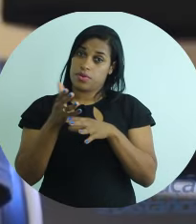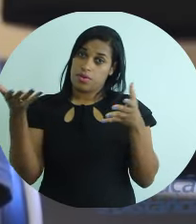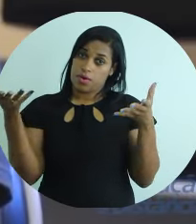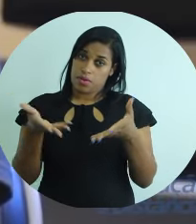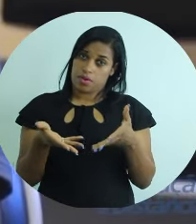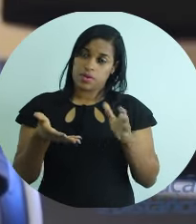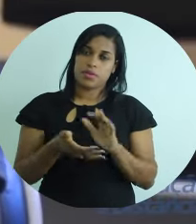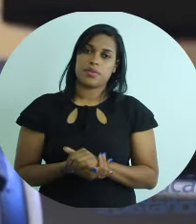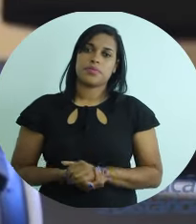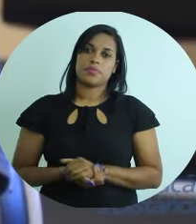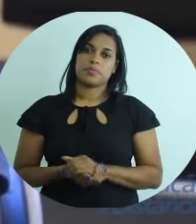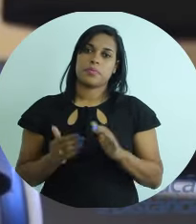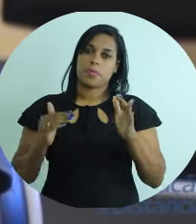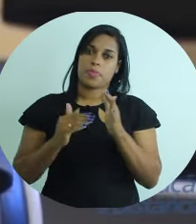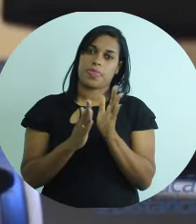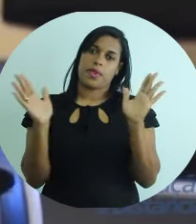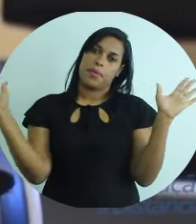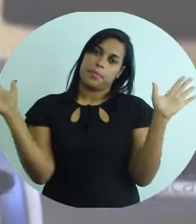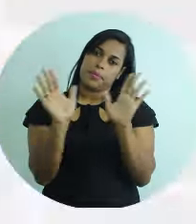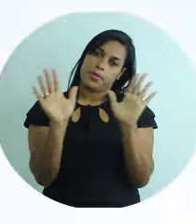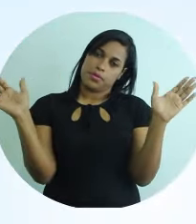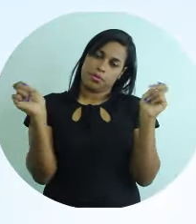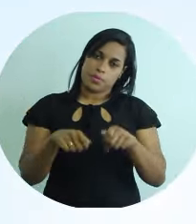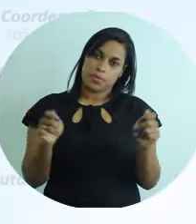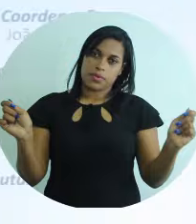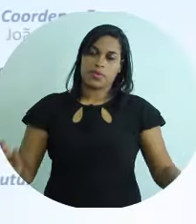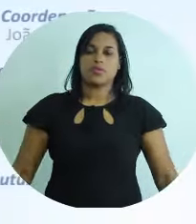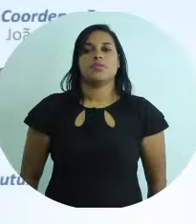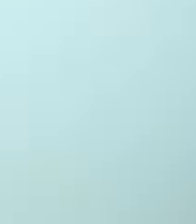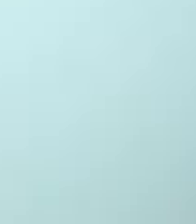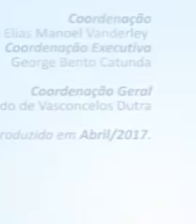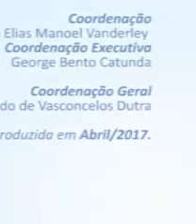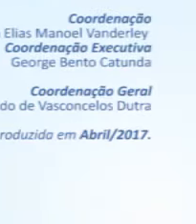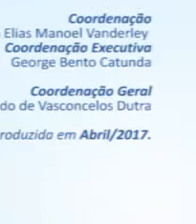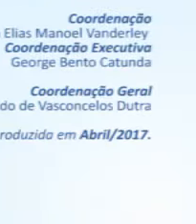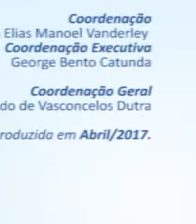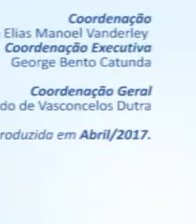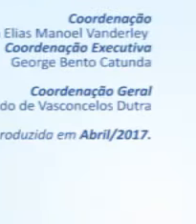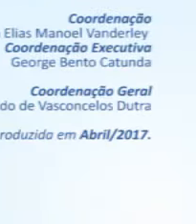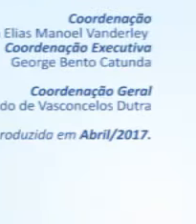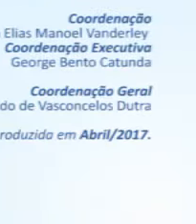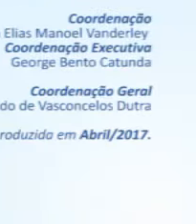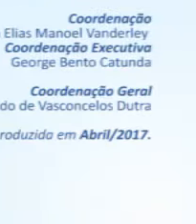pouco e até a próxima competência. e